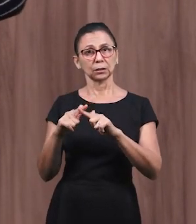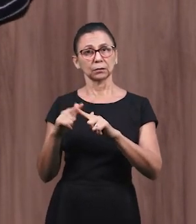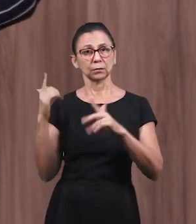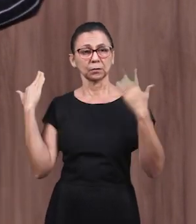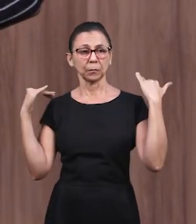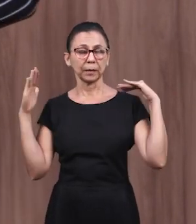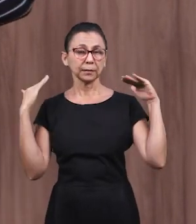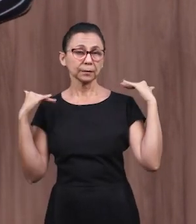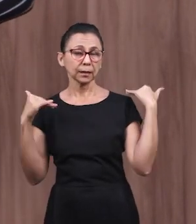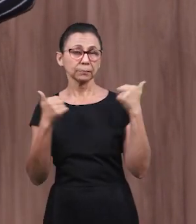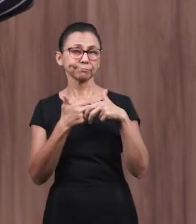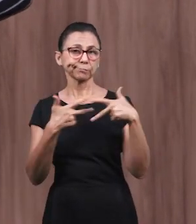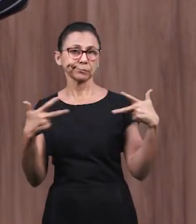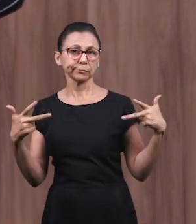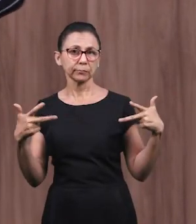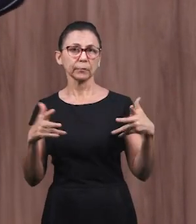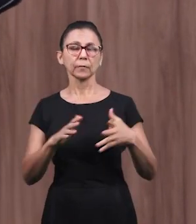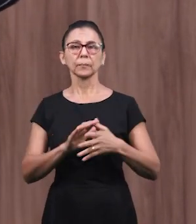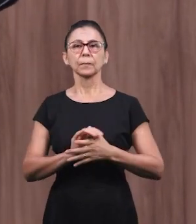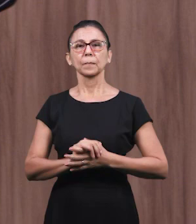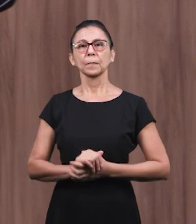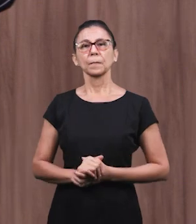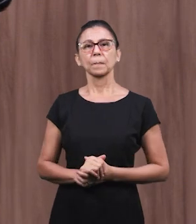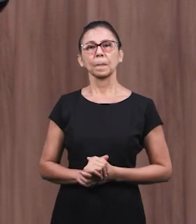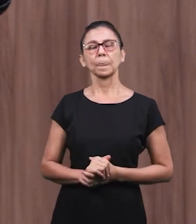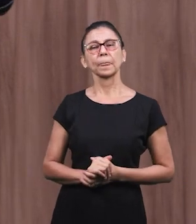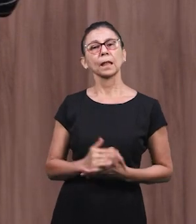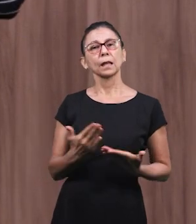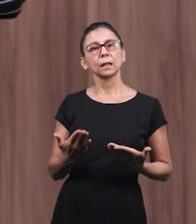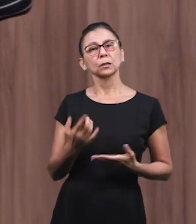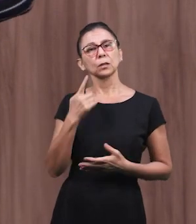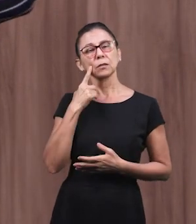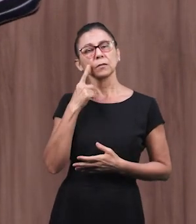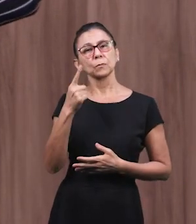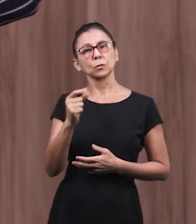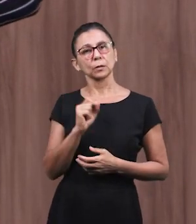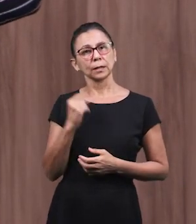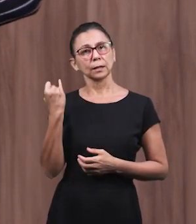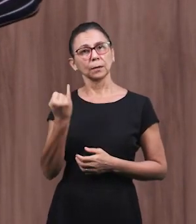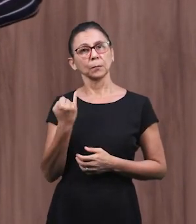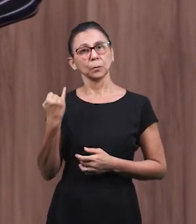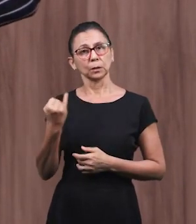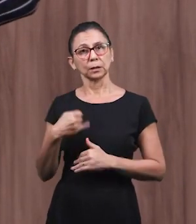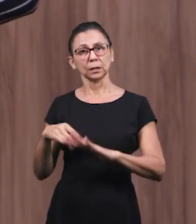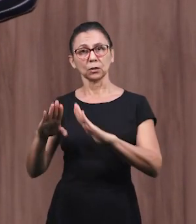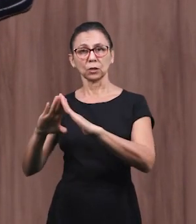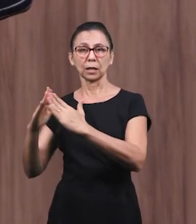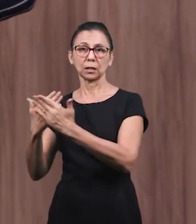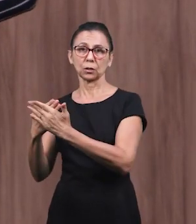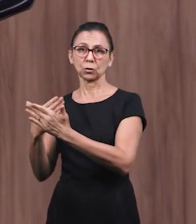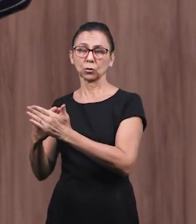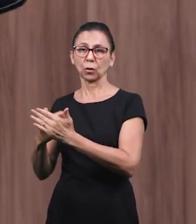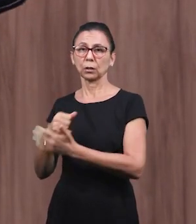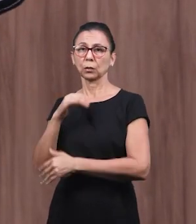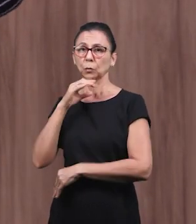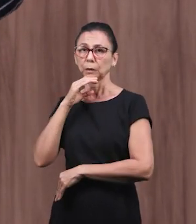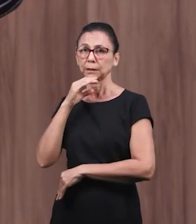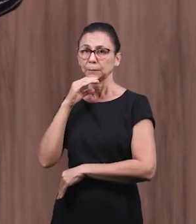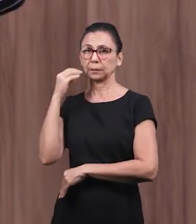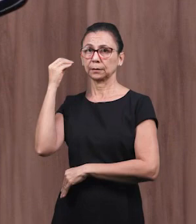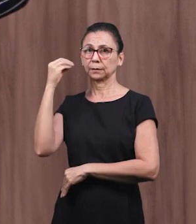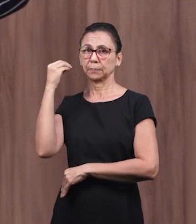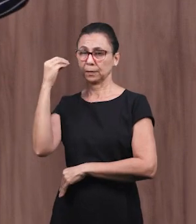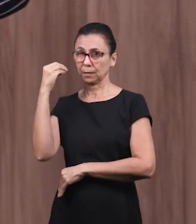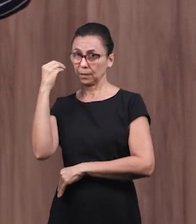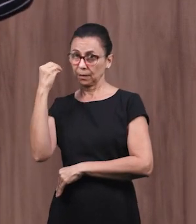lazer. E uma parte desse processo é a educação escolar, ou seja, a escolarização de